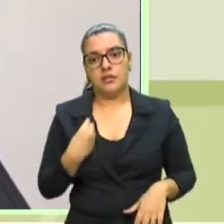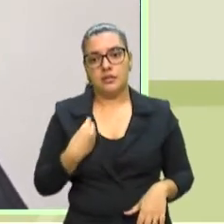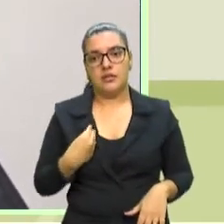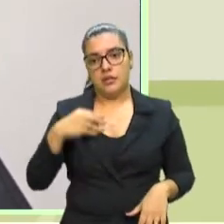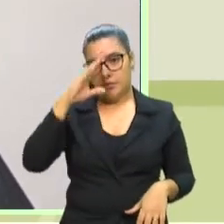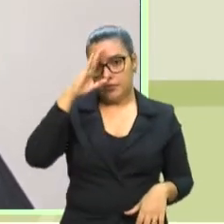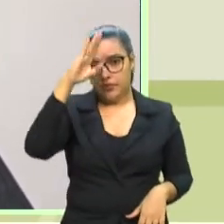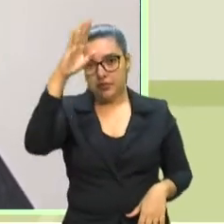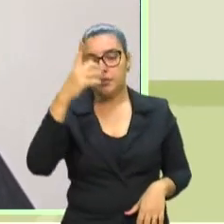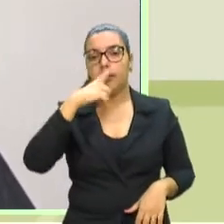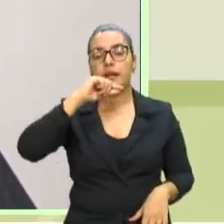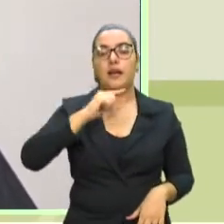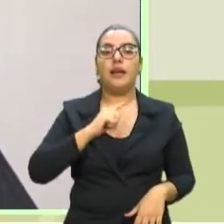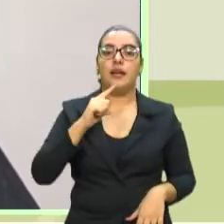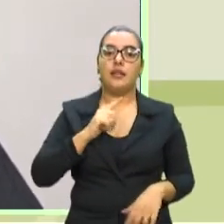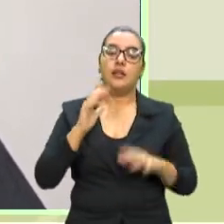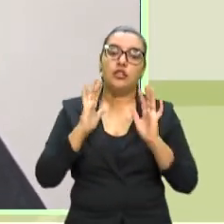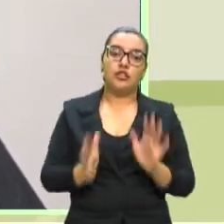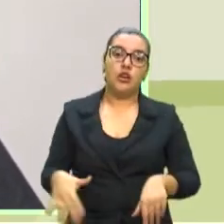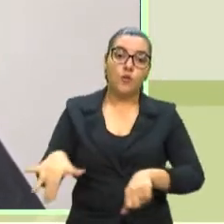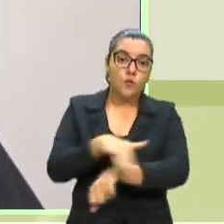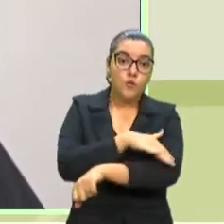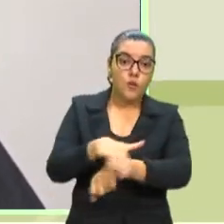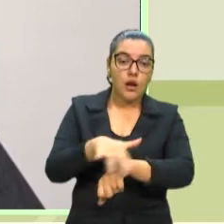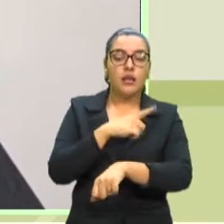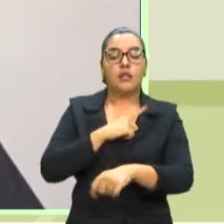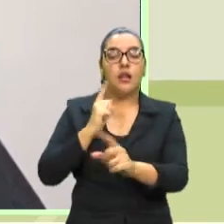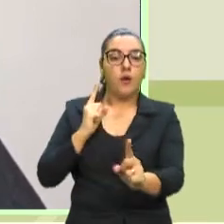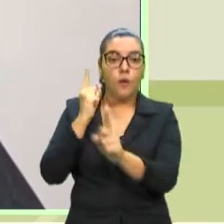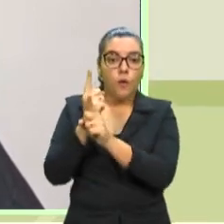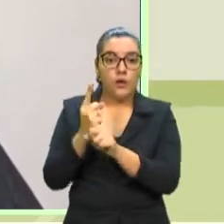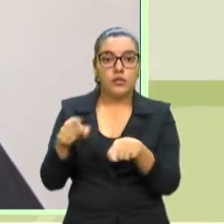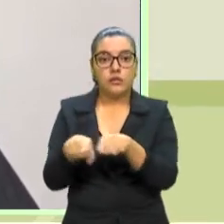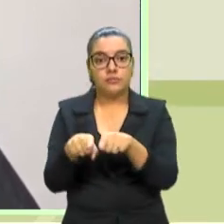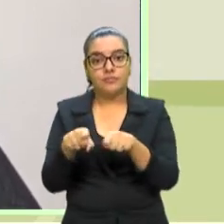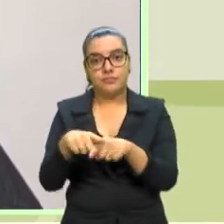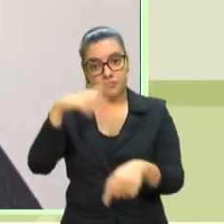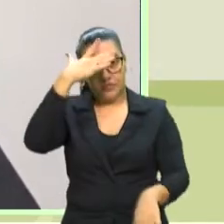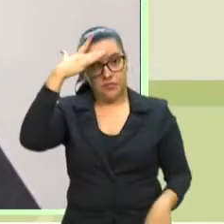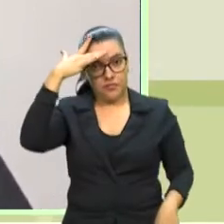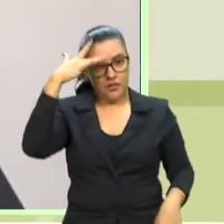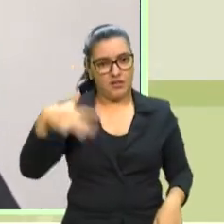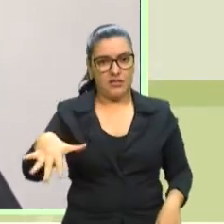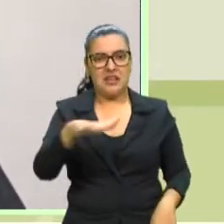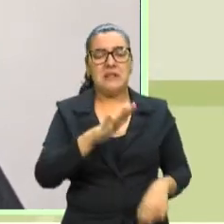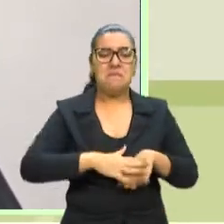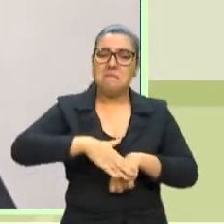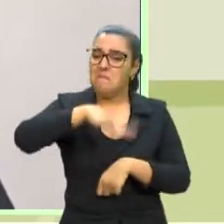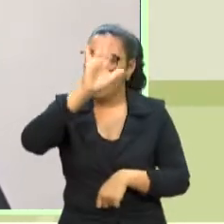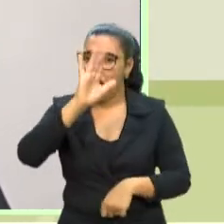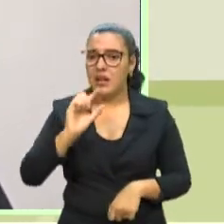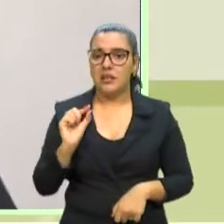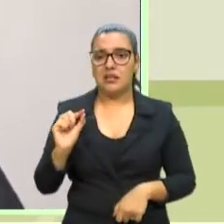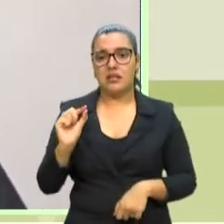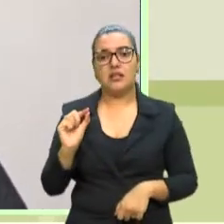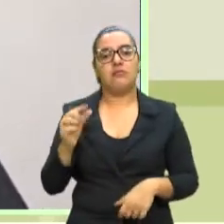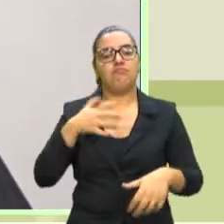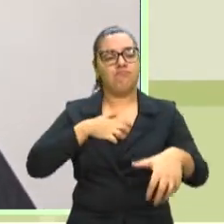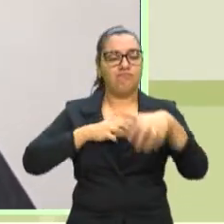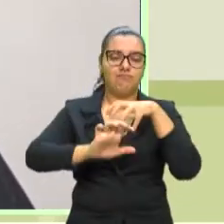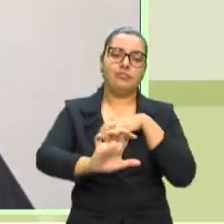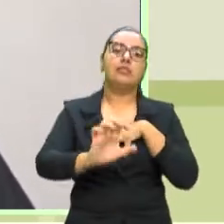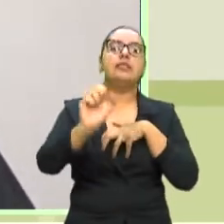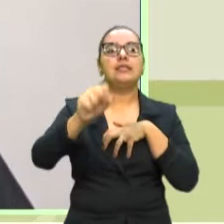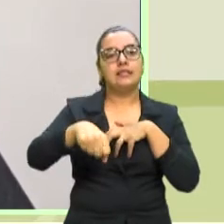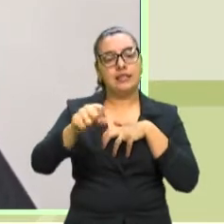principalmente aqueles que estão nas ruas. Agora, temos encontrado também a população mais solidária, né, fazendo